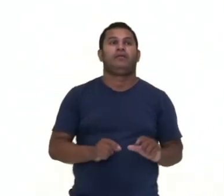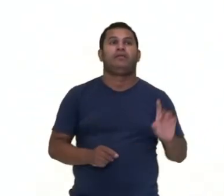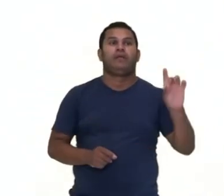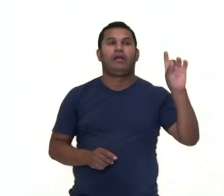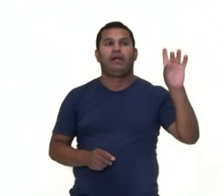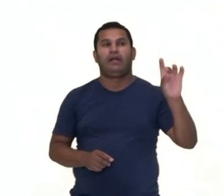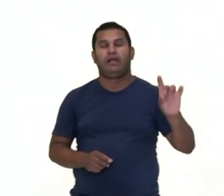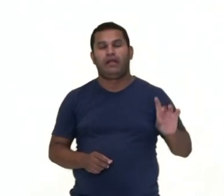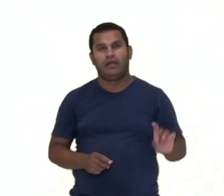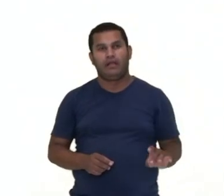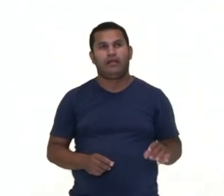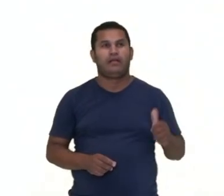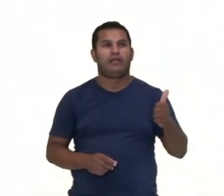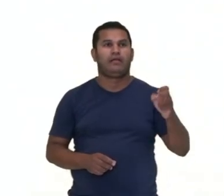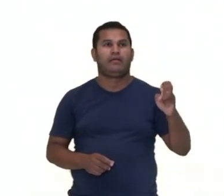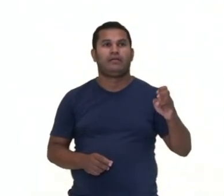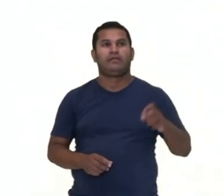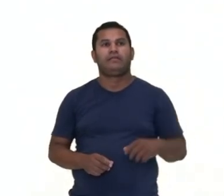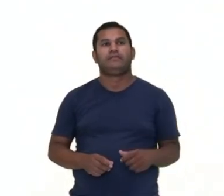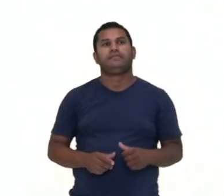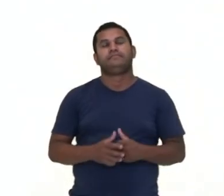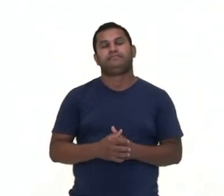quadrado mais 2 vezes a vezes